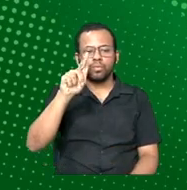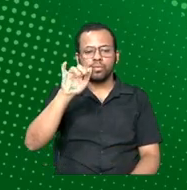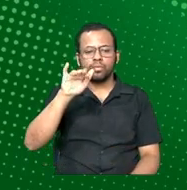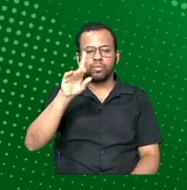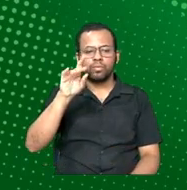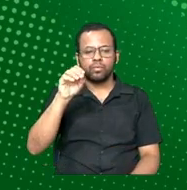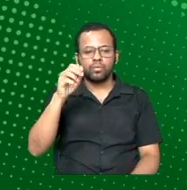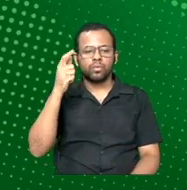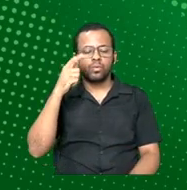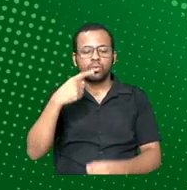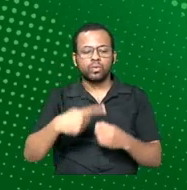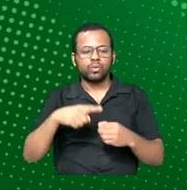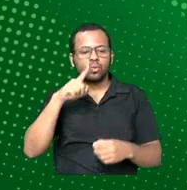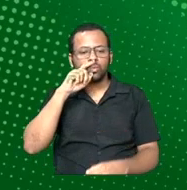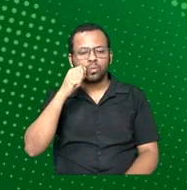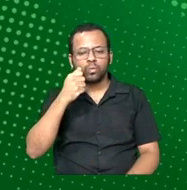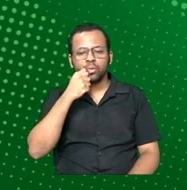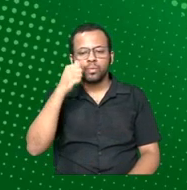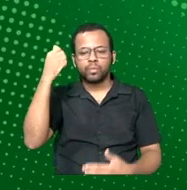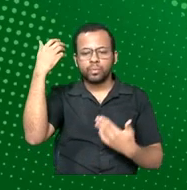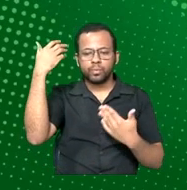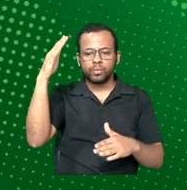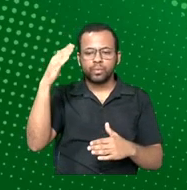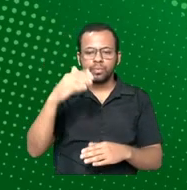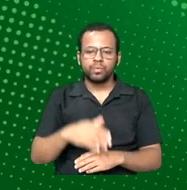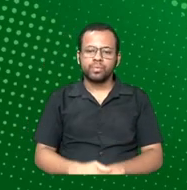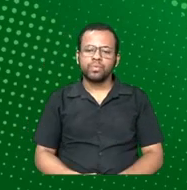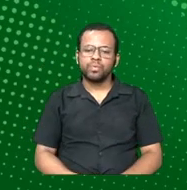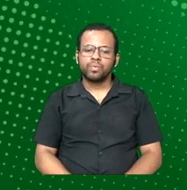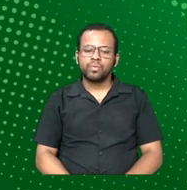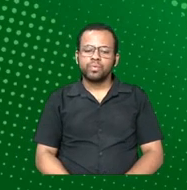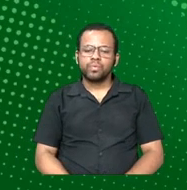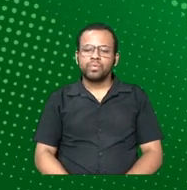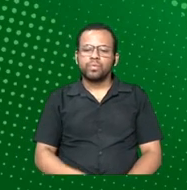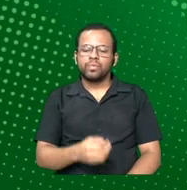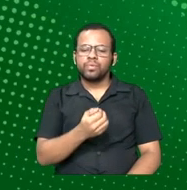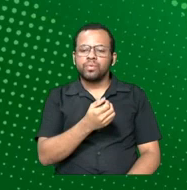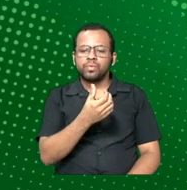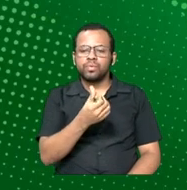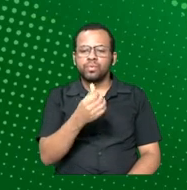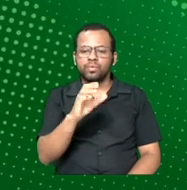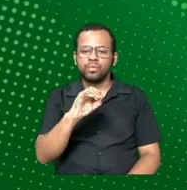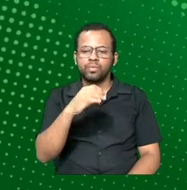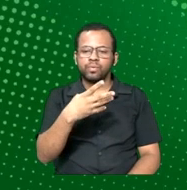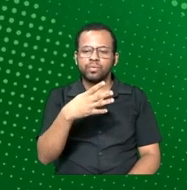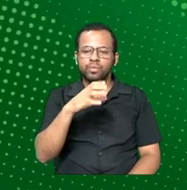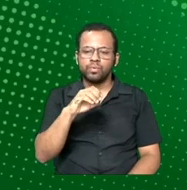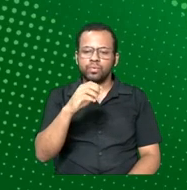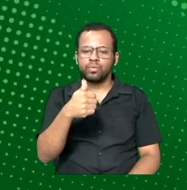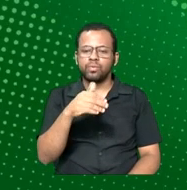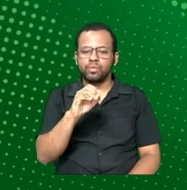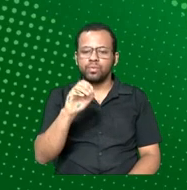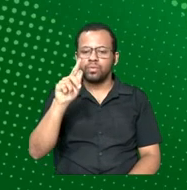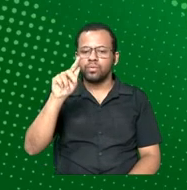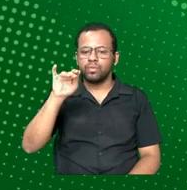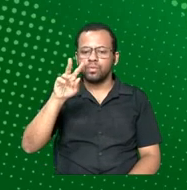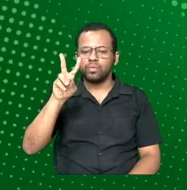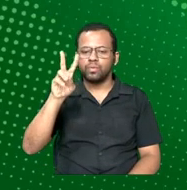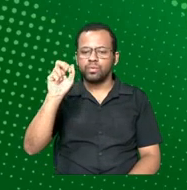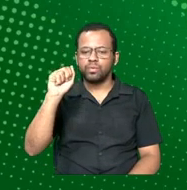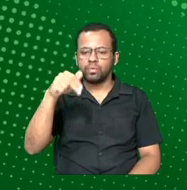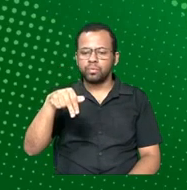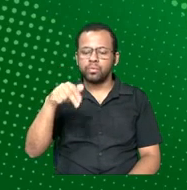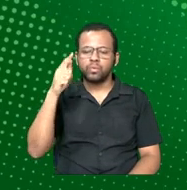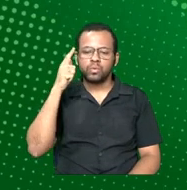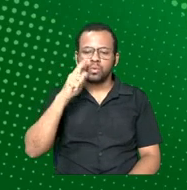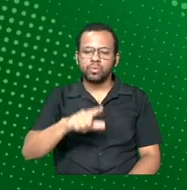de Aracaju tá levando Parabéns olha aqui girou 6040 Giovan adquiriu com Val